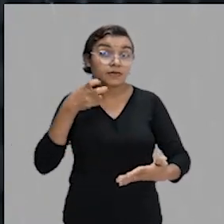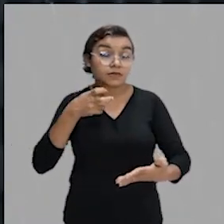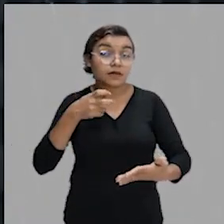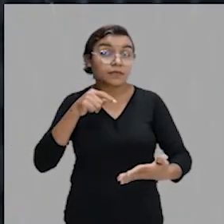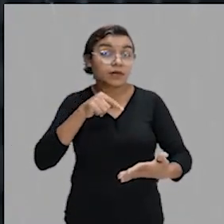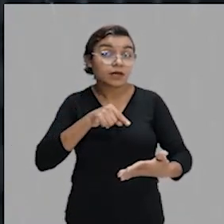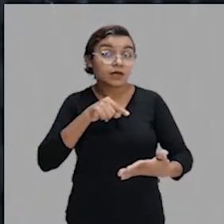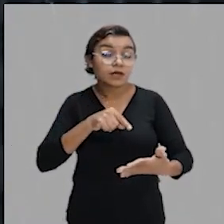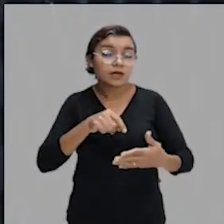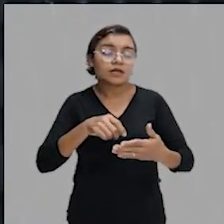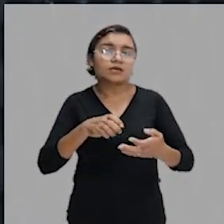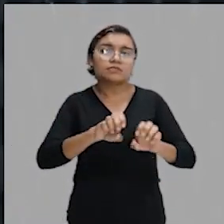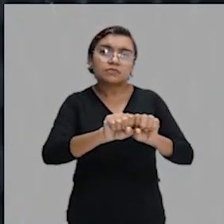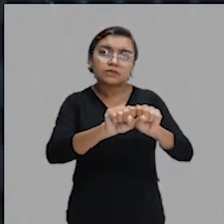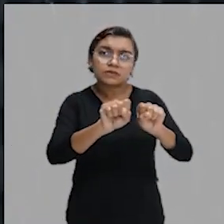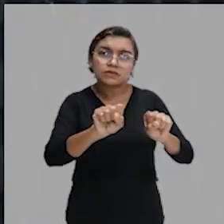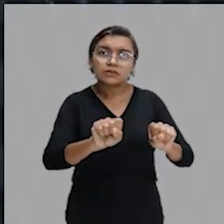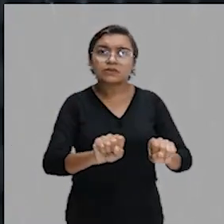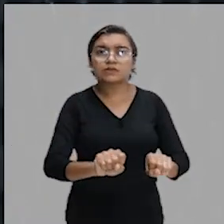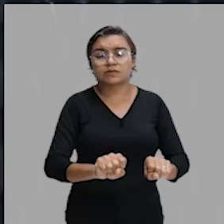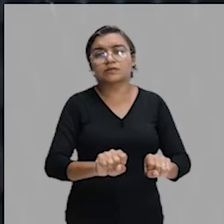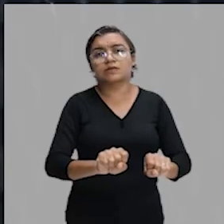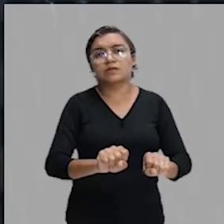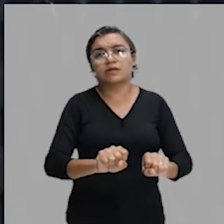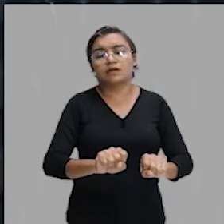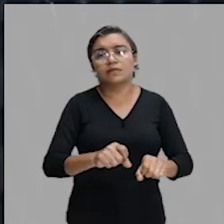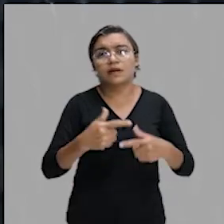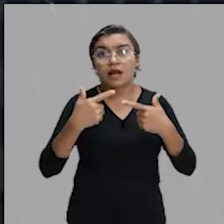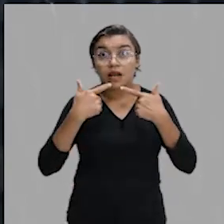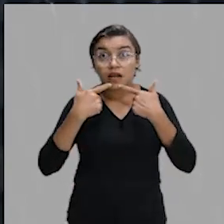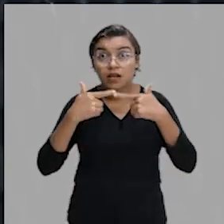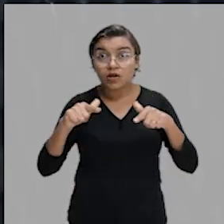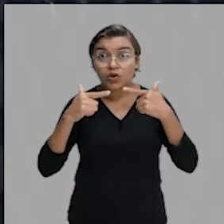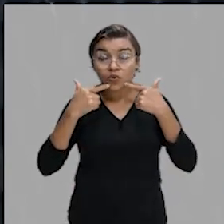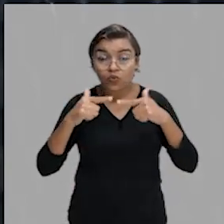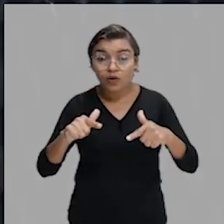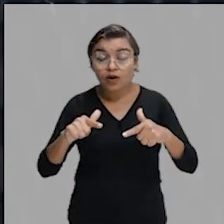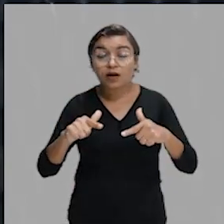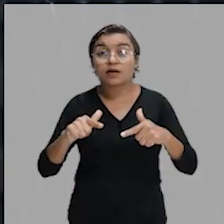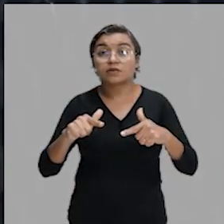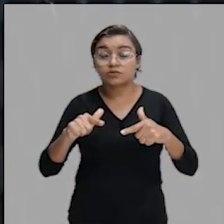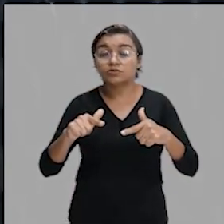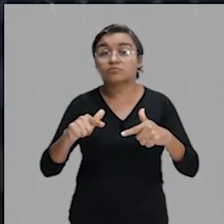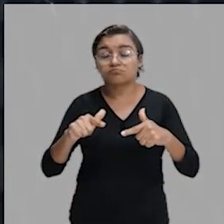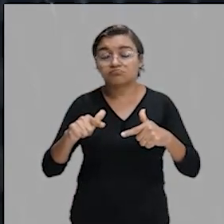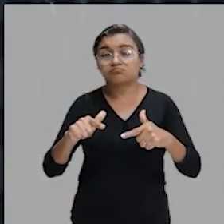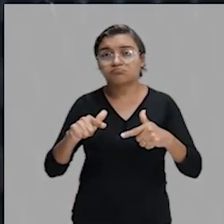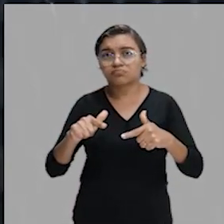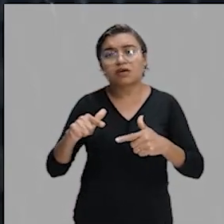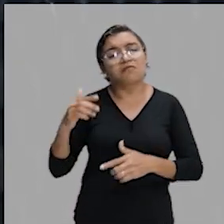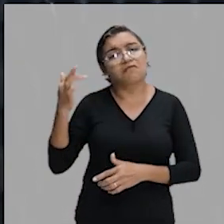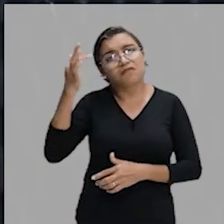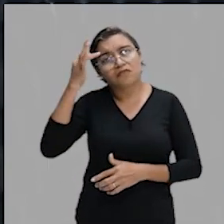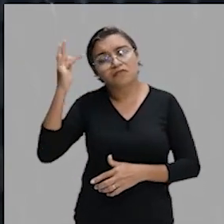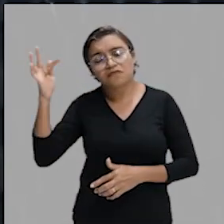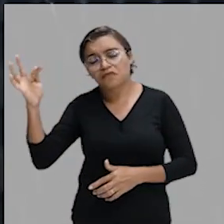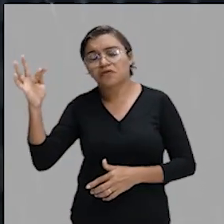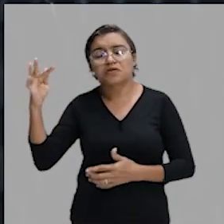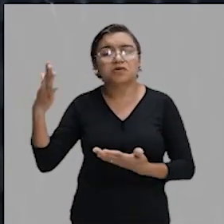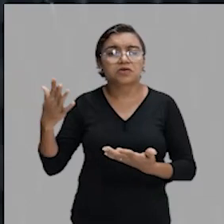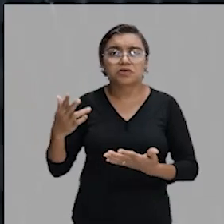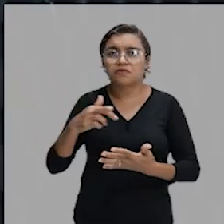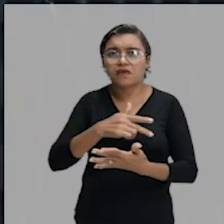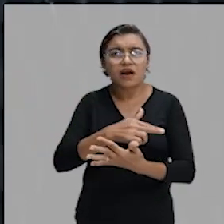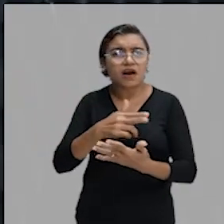vai sistematizar a linguagem do conhecimento, a linguagem da filosofia, a linguagem da ciência, a linguagem do saber em geral, tá? Então, tudo